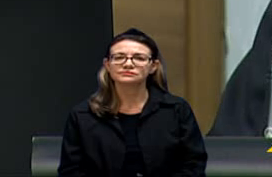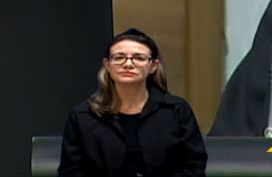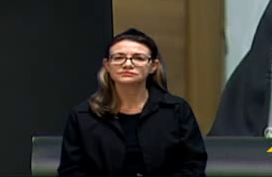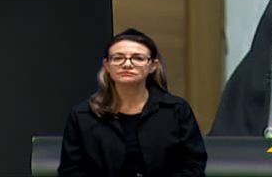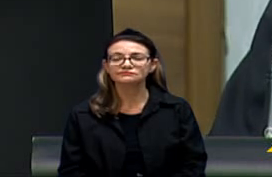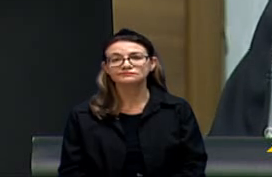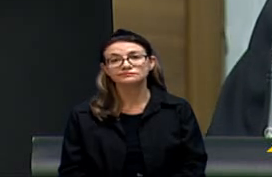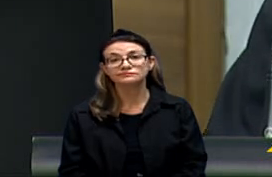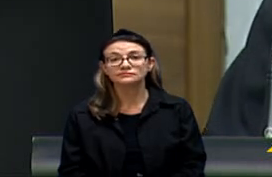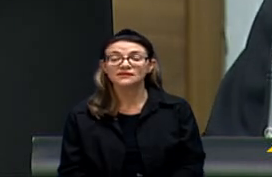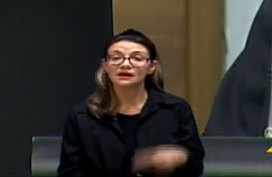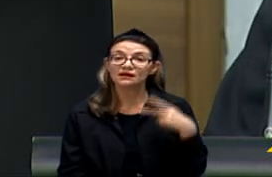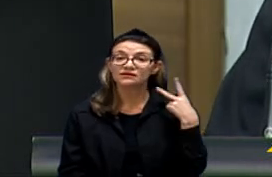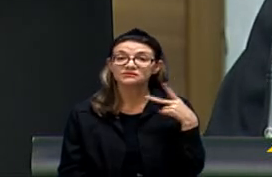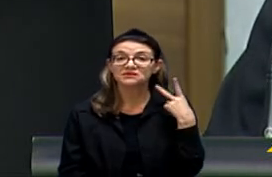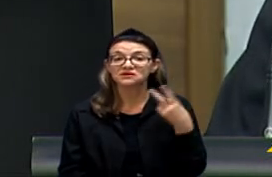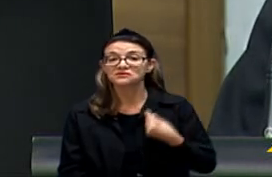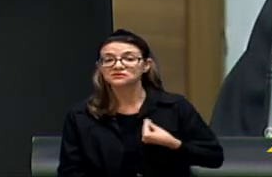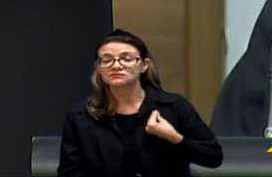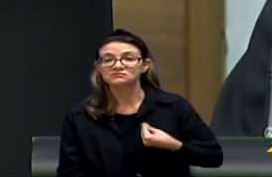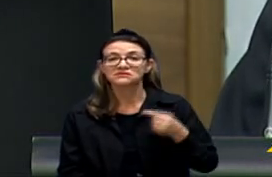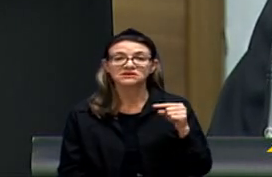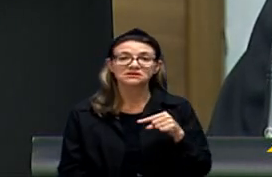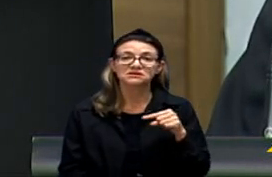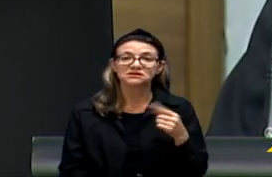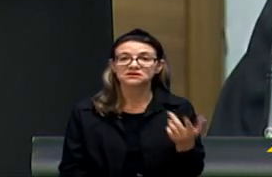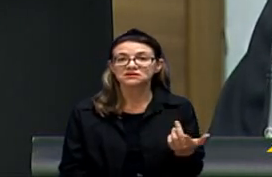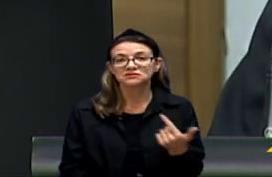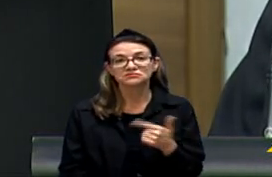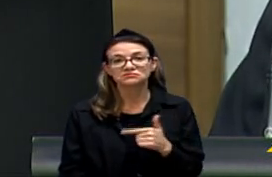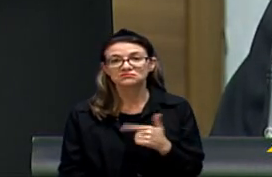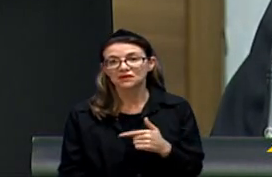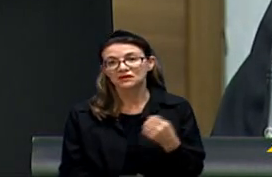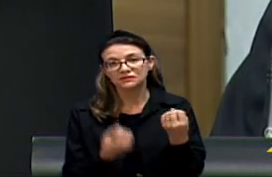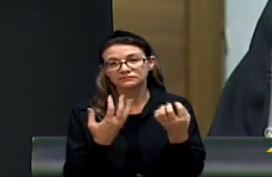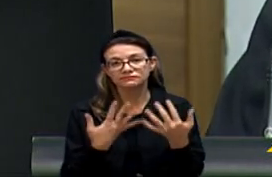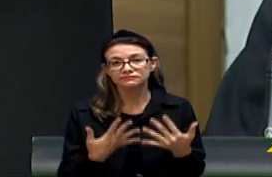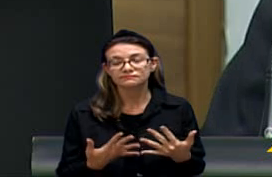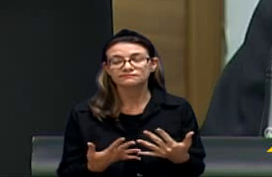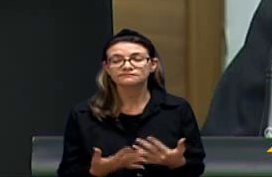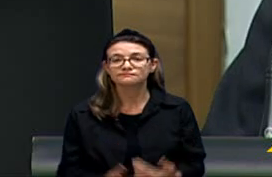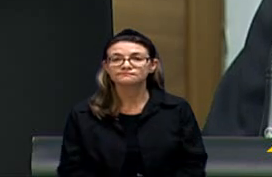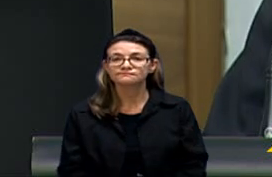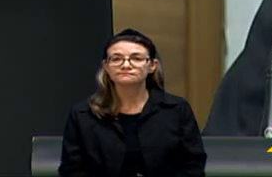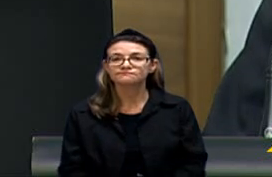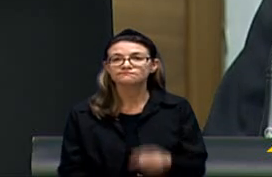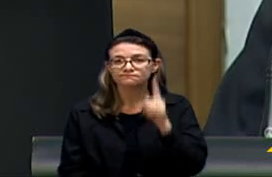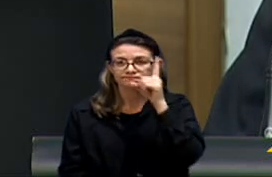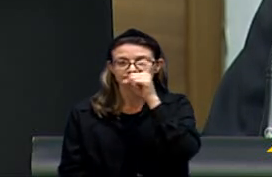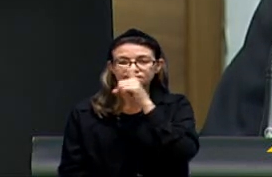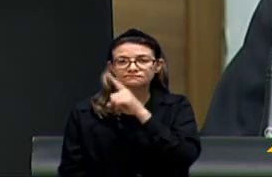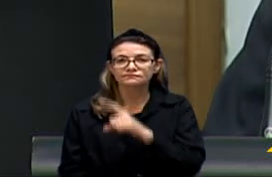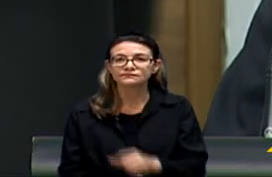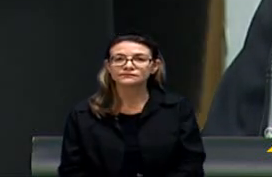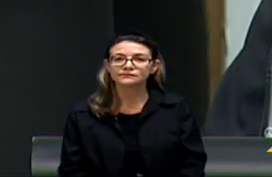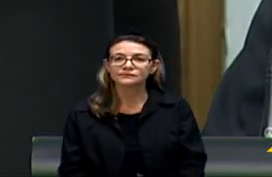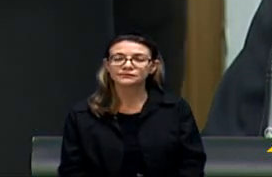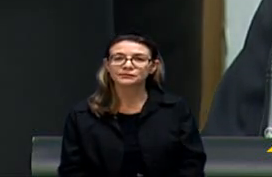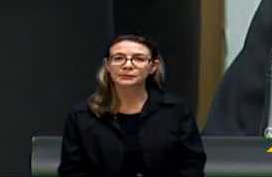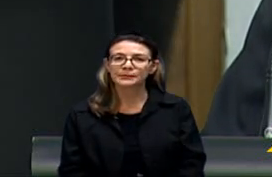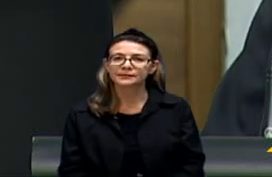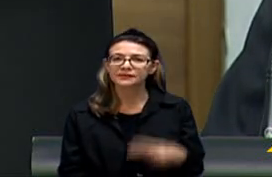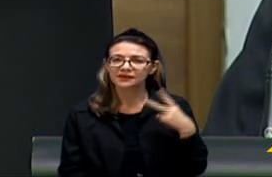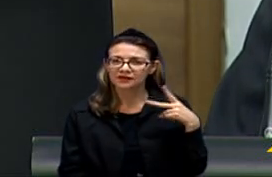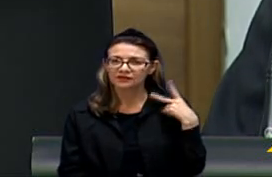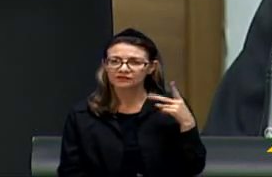vereador não tá para poder e para poder tá esclarecendo vamos fazer assim Vereador Don